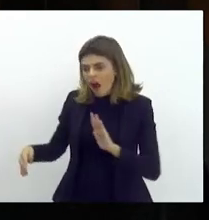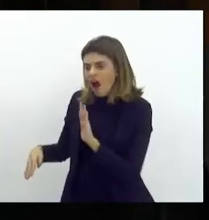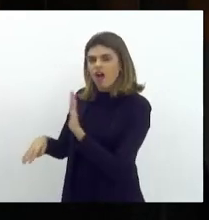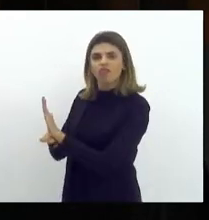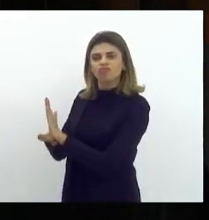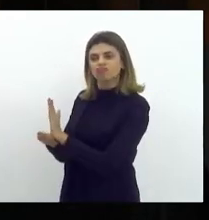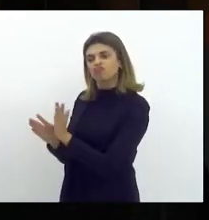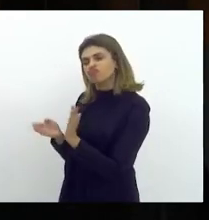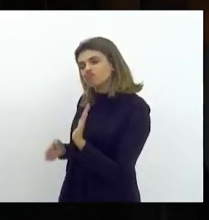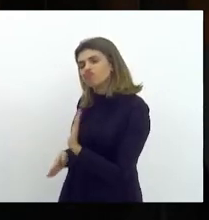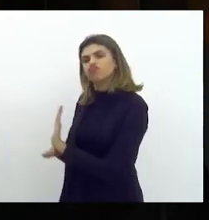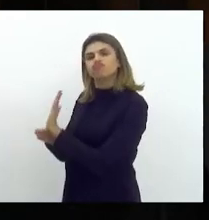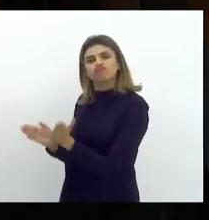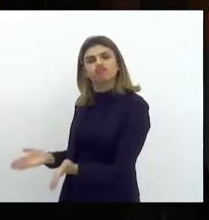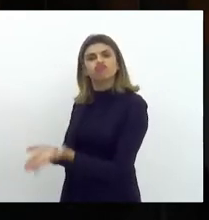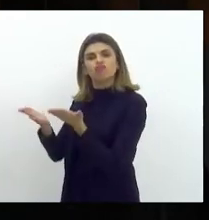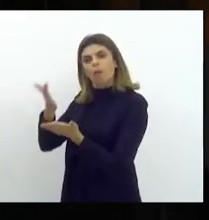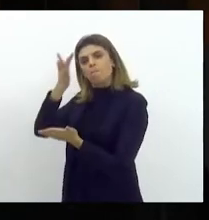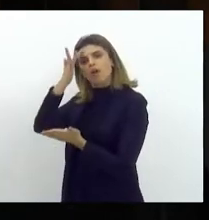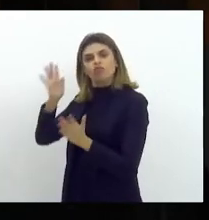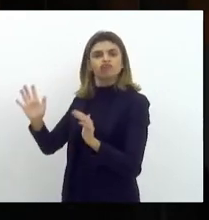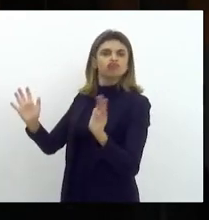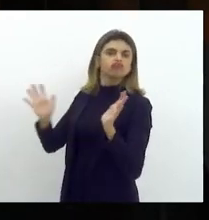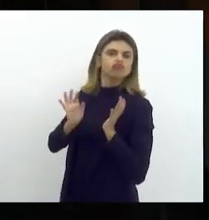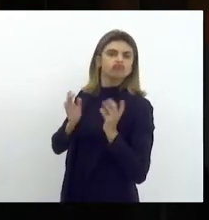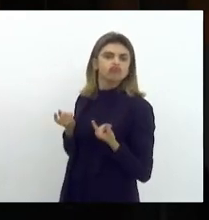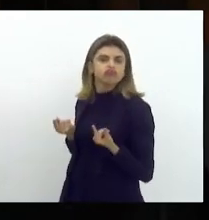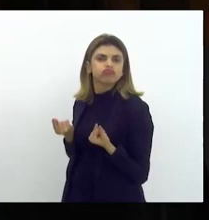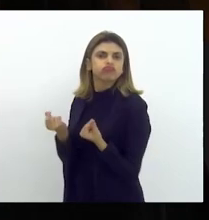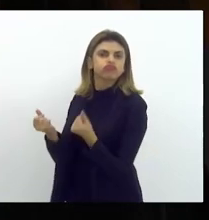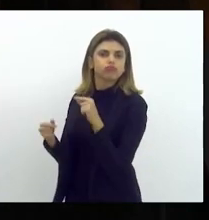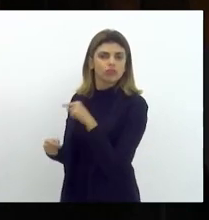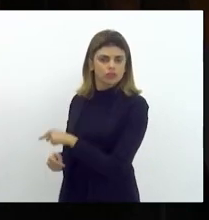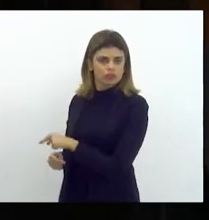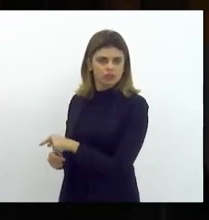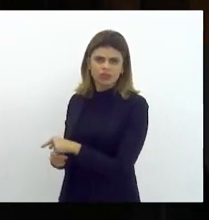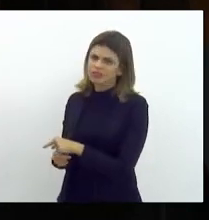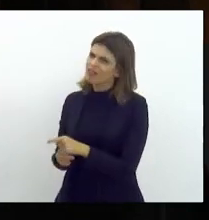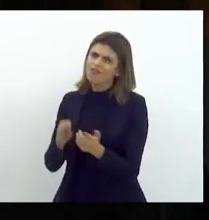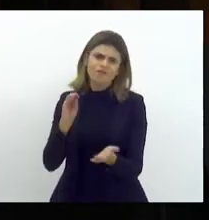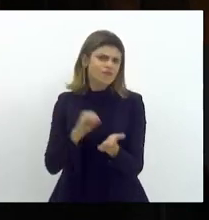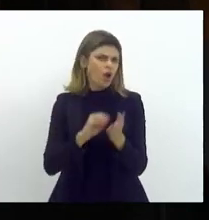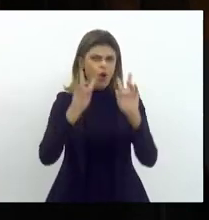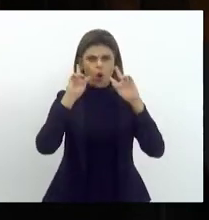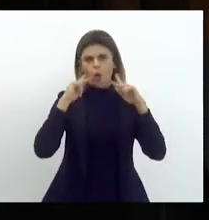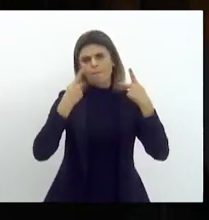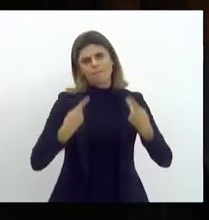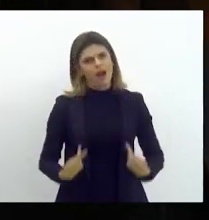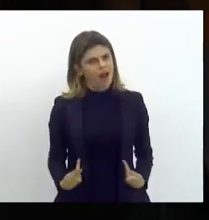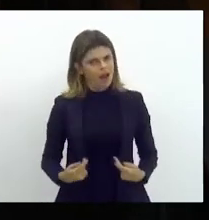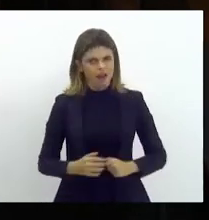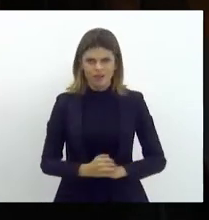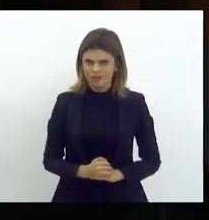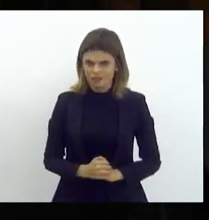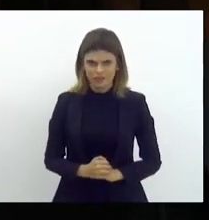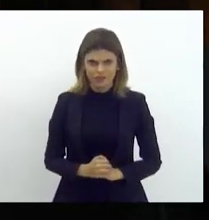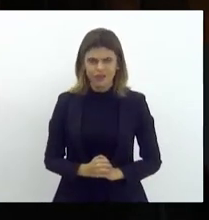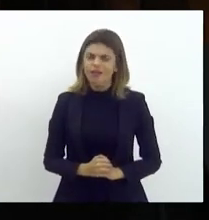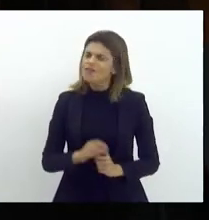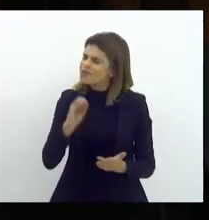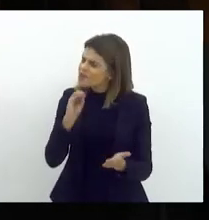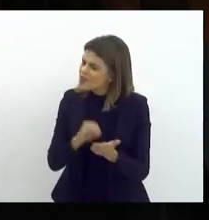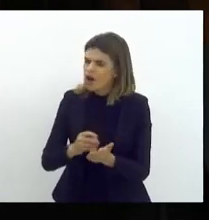dar essa renda para os mais abastados isto é desumano apesar de louvar